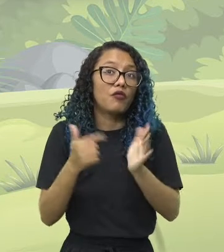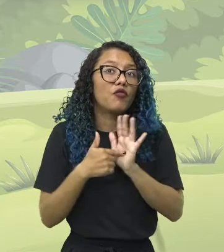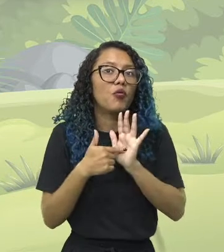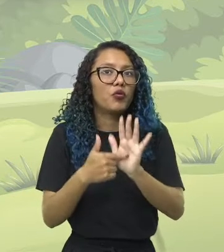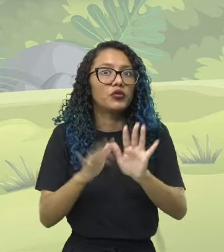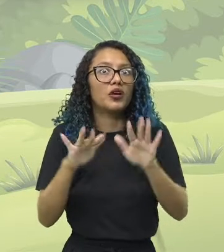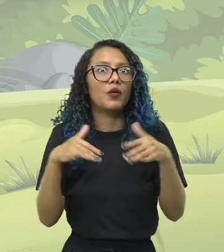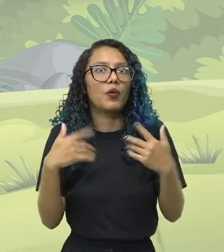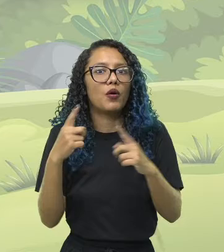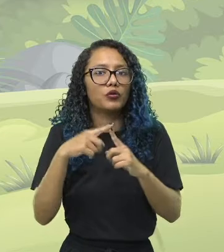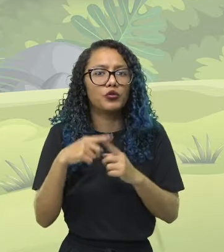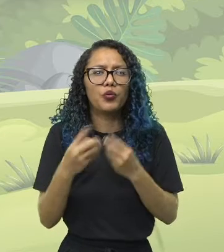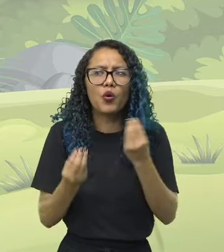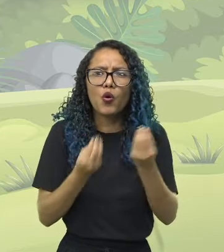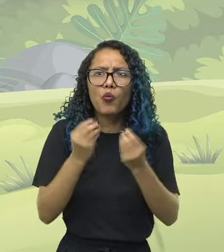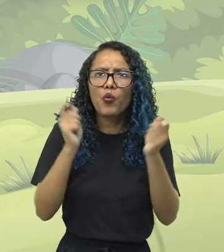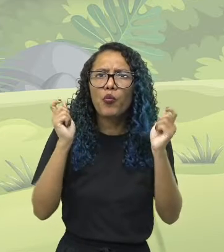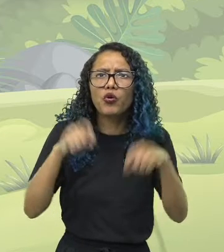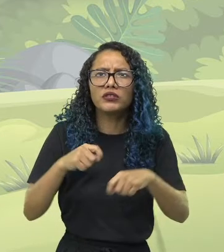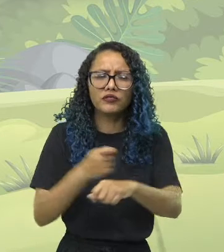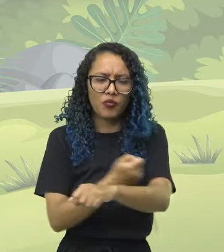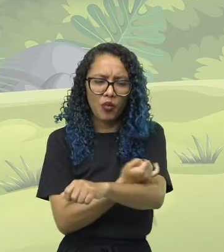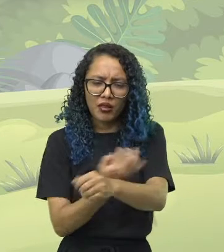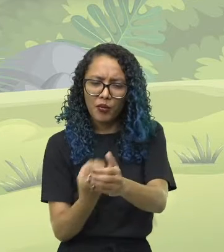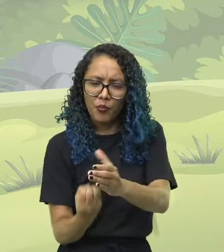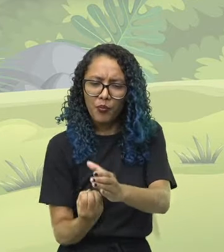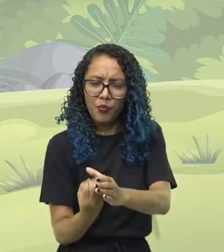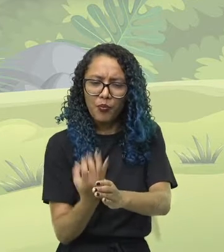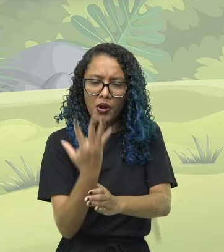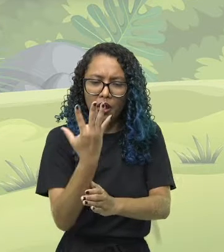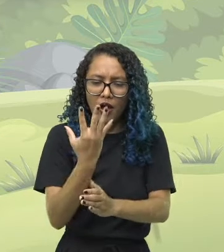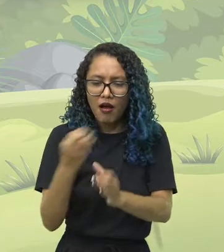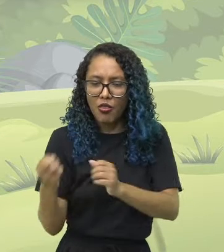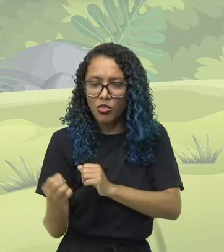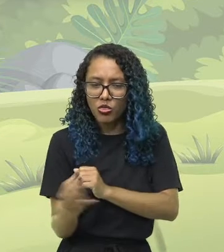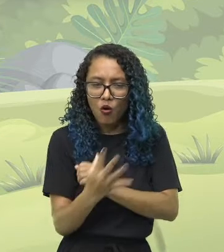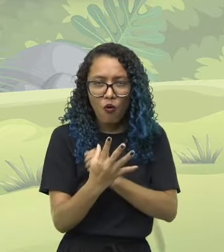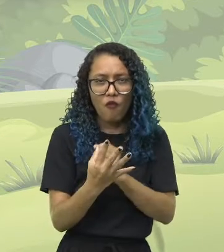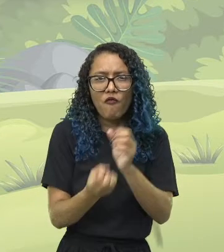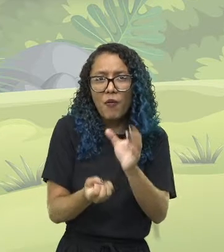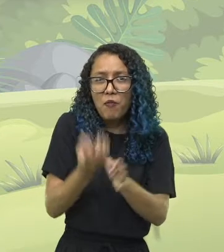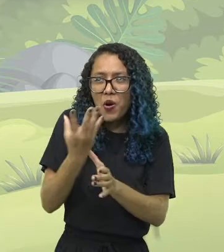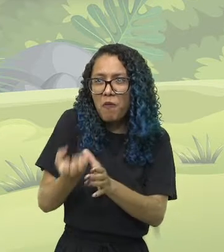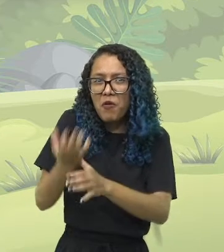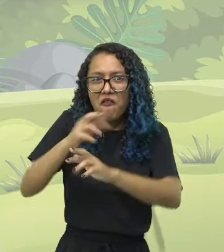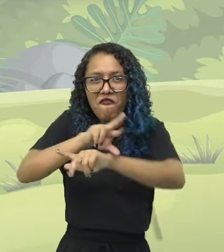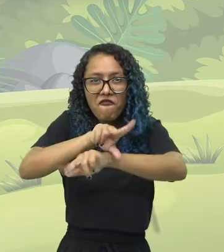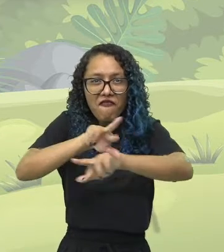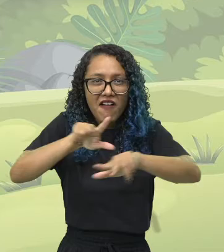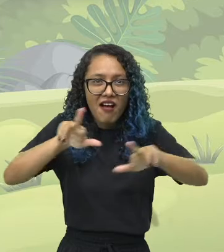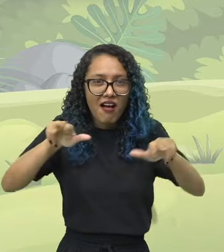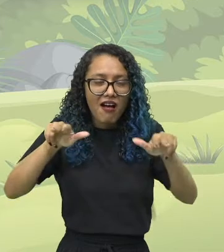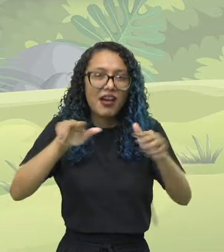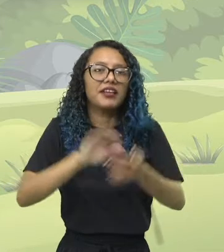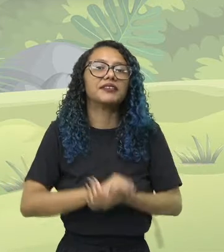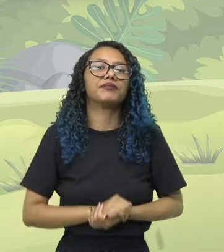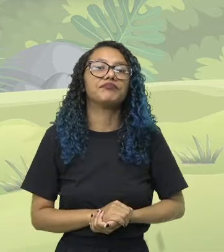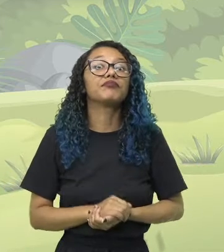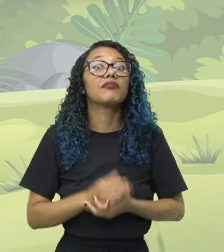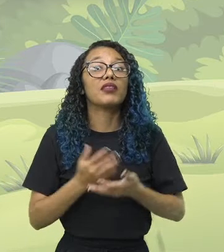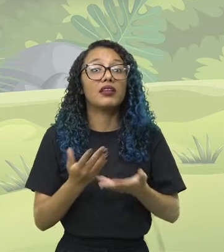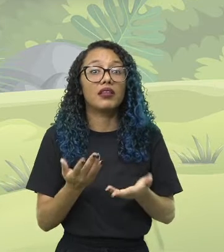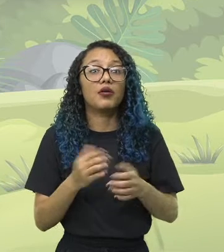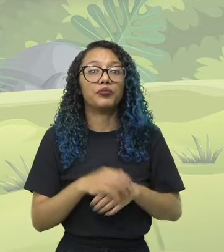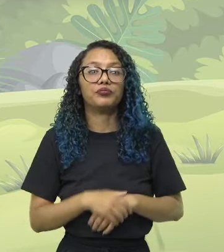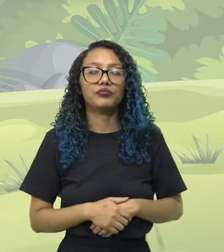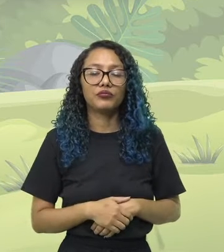como ajudam a fazer brotar novas plantas. Então veja que nós já temos aí, né, um indicativo do que o texto vai